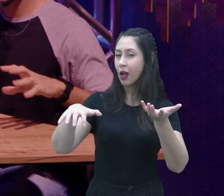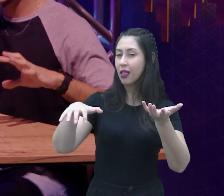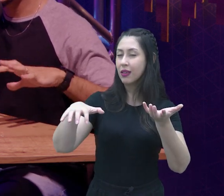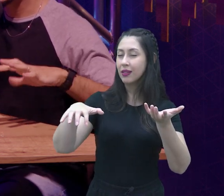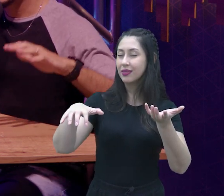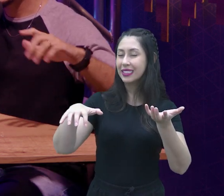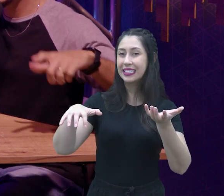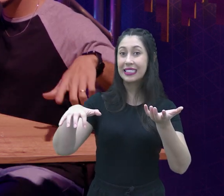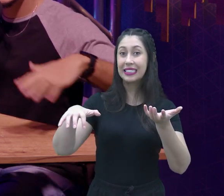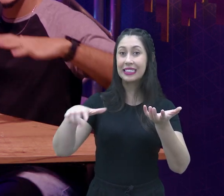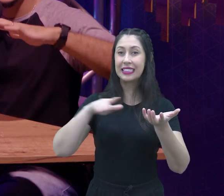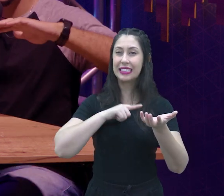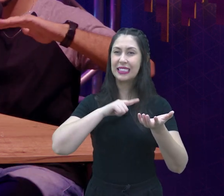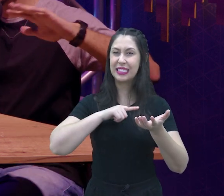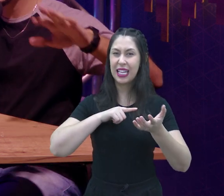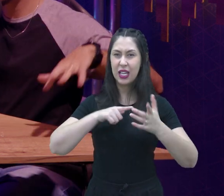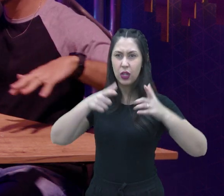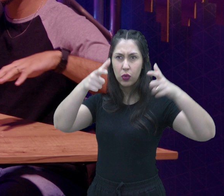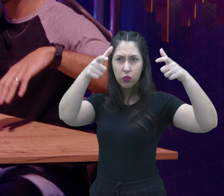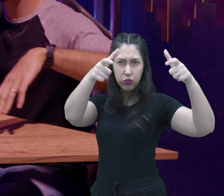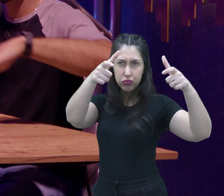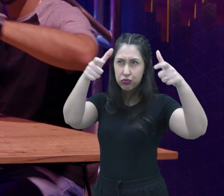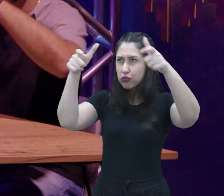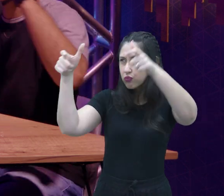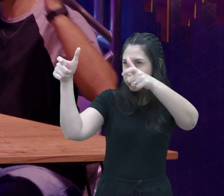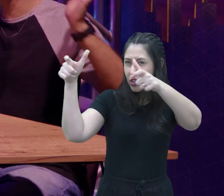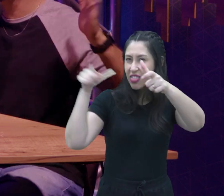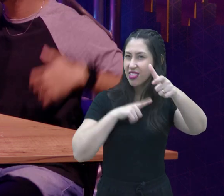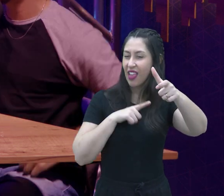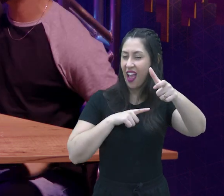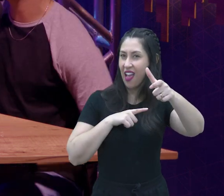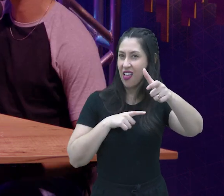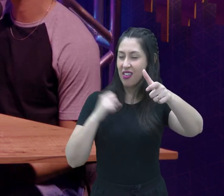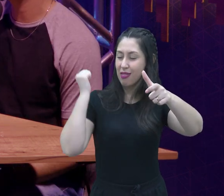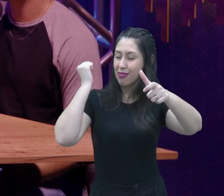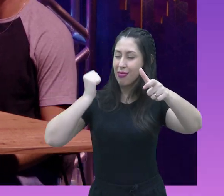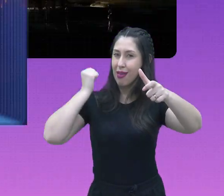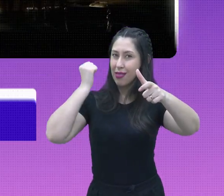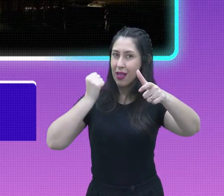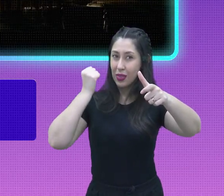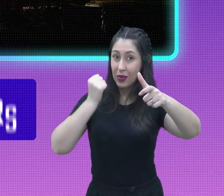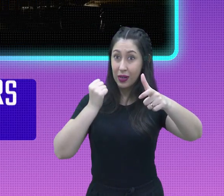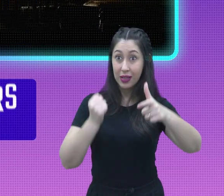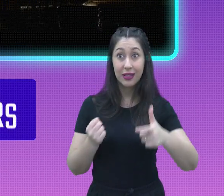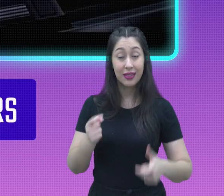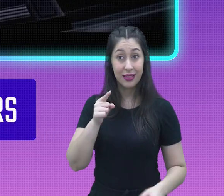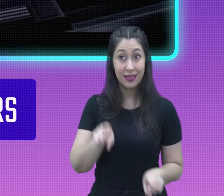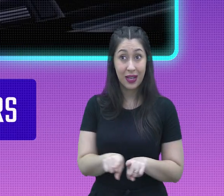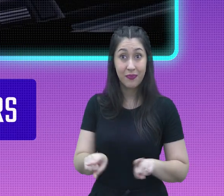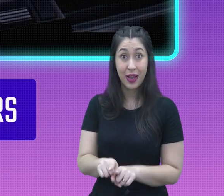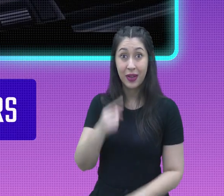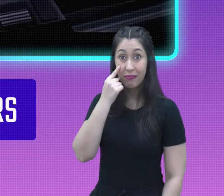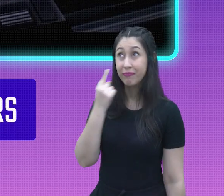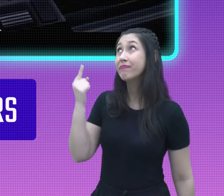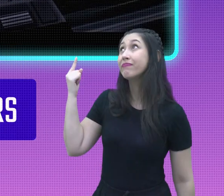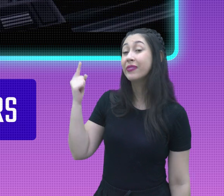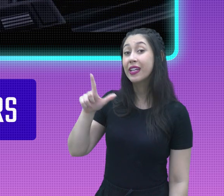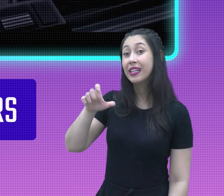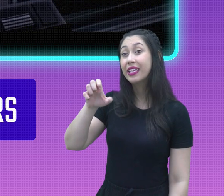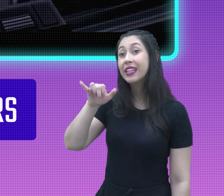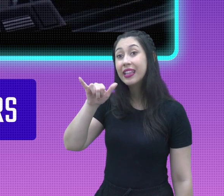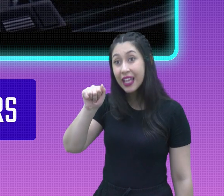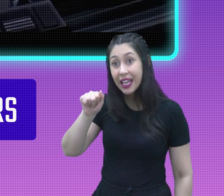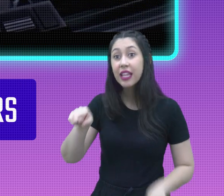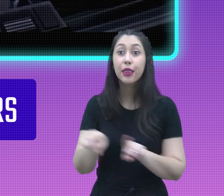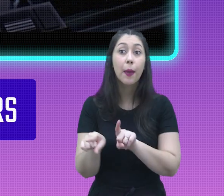Ele tem aqueles discos lá e fica um monte de senador lá. Inclusive, a Leia é uma senadora, a